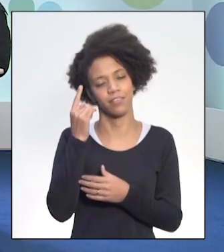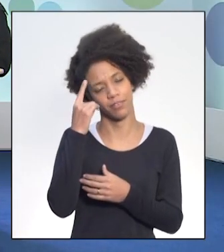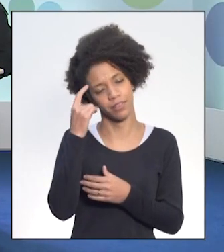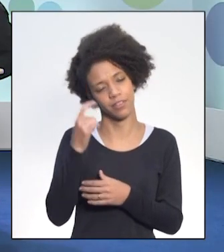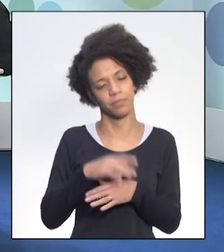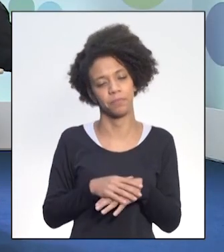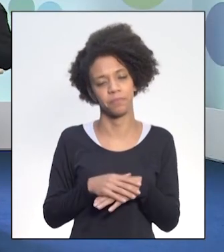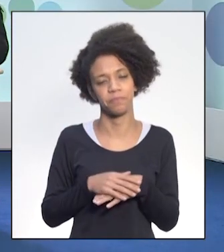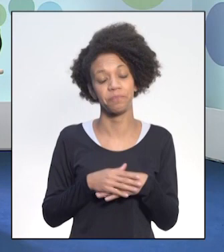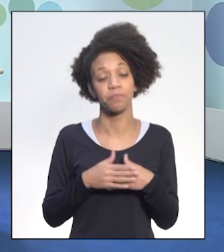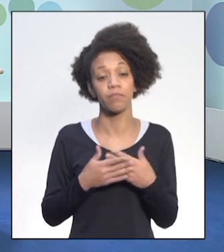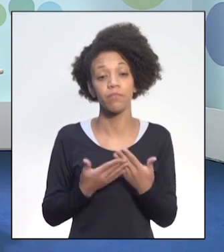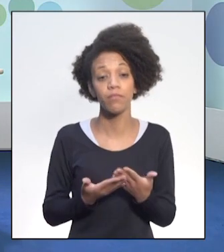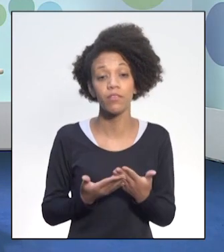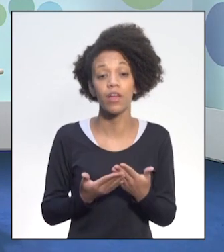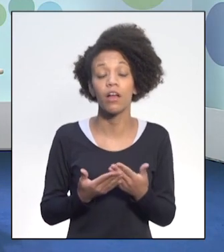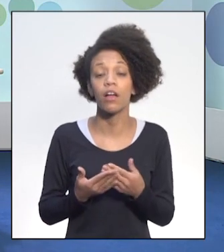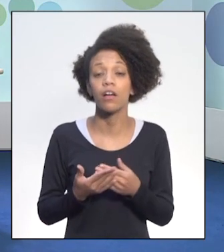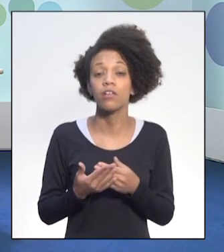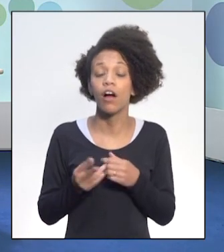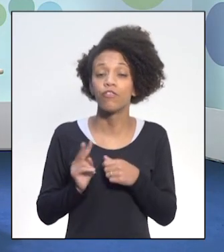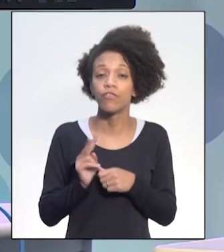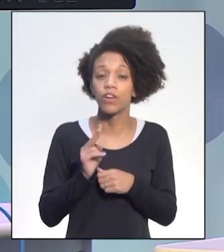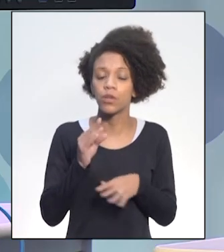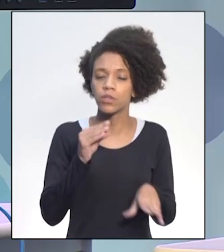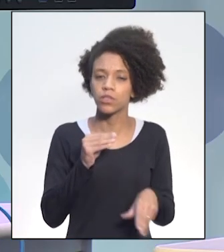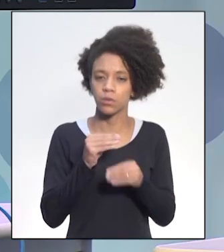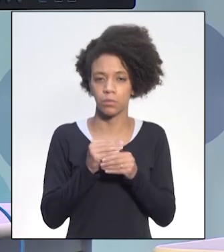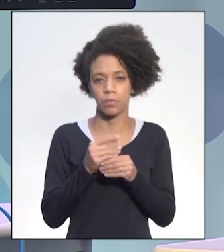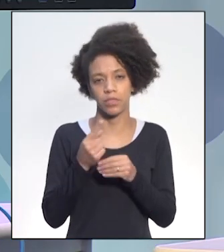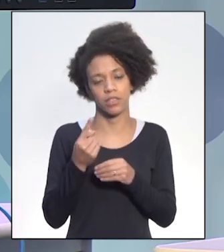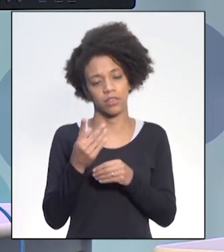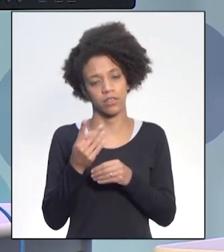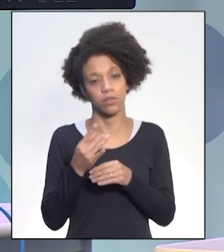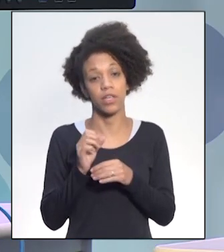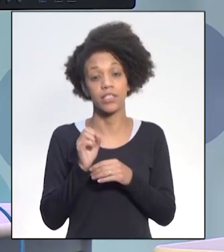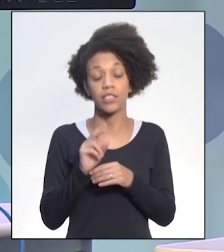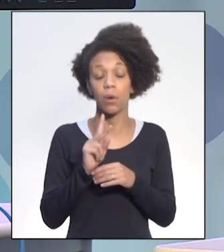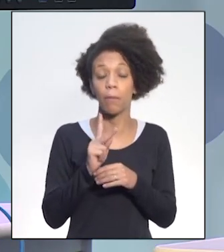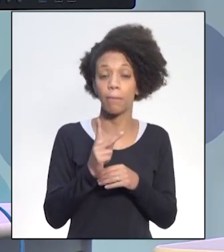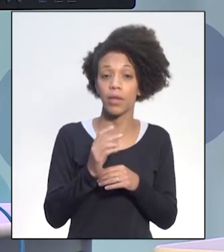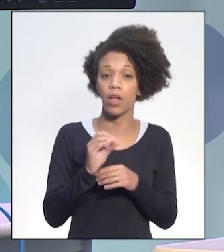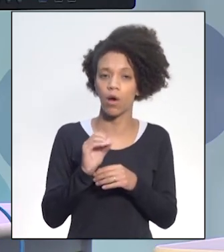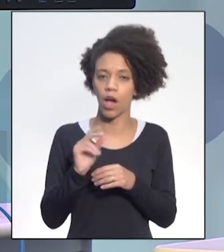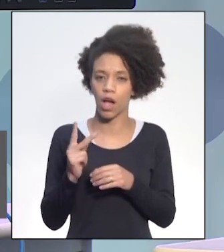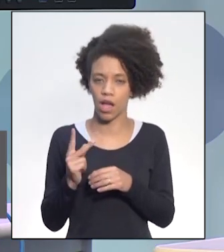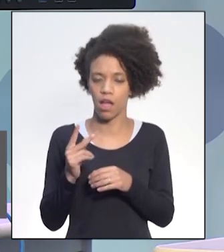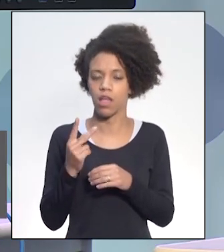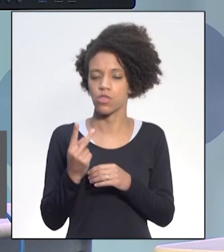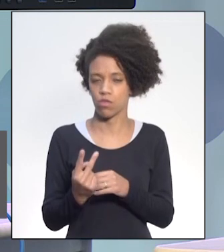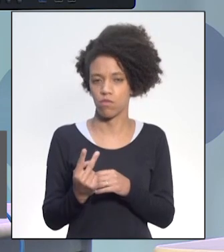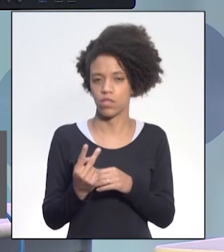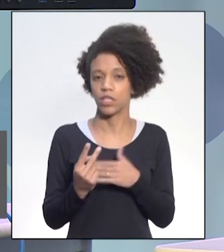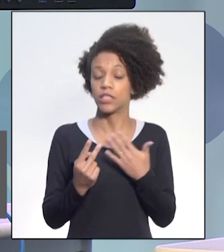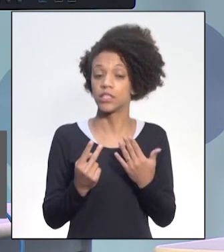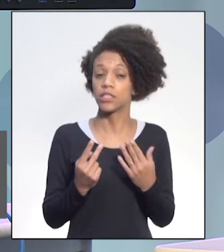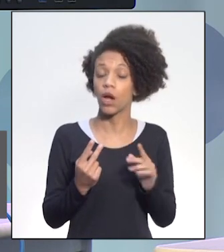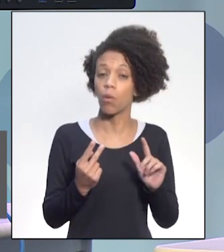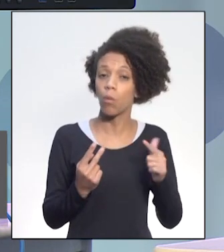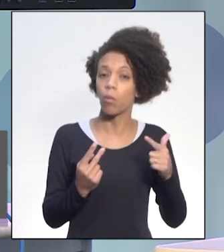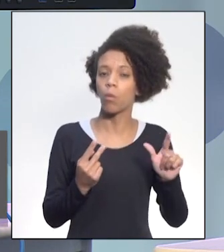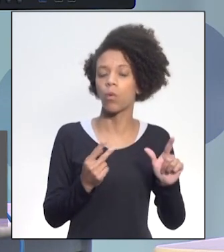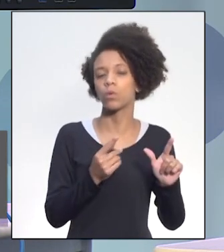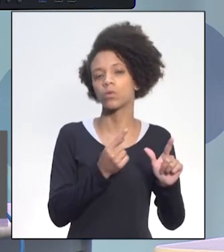Entenderam bem. Isso, são valores complementares a 14. Se o POH é 2, então meu pH vai